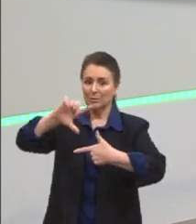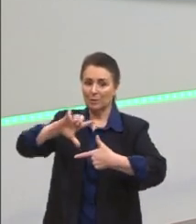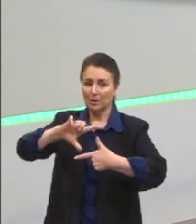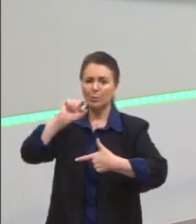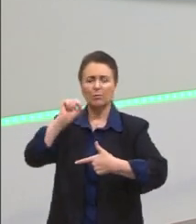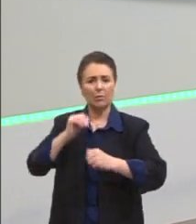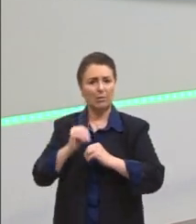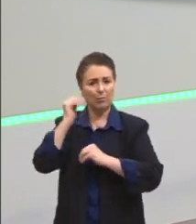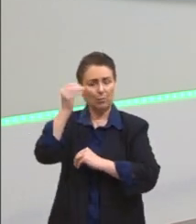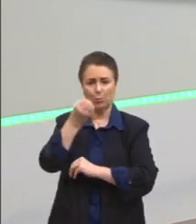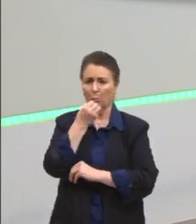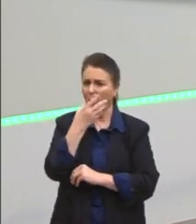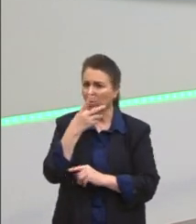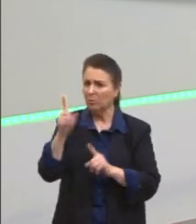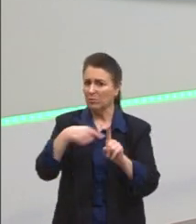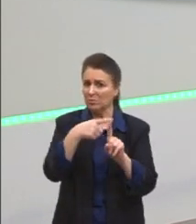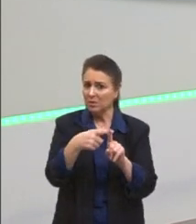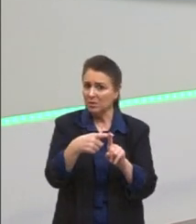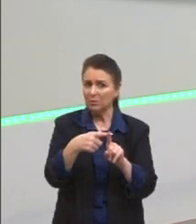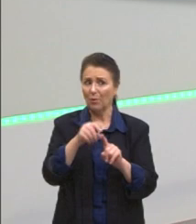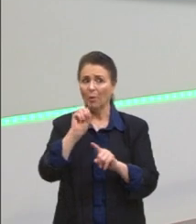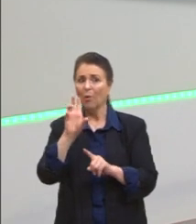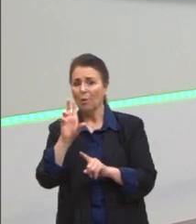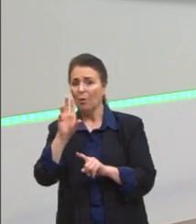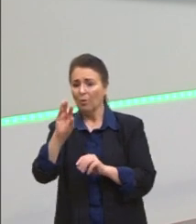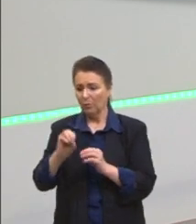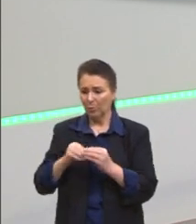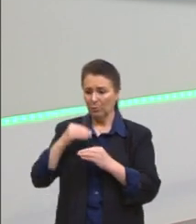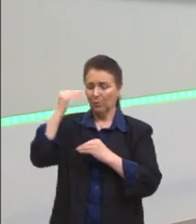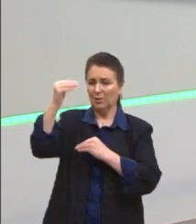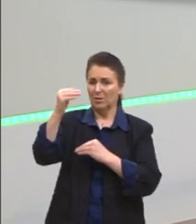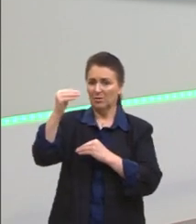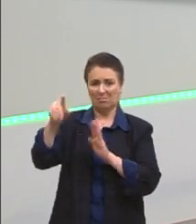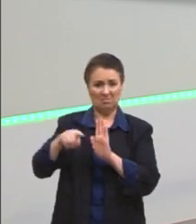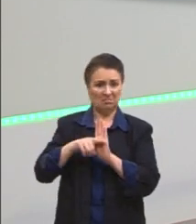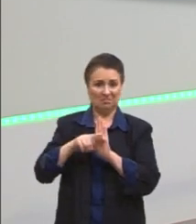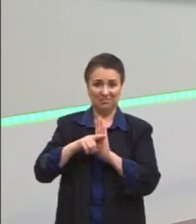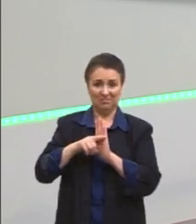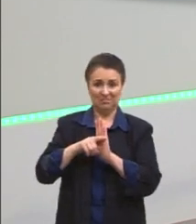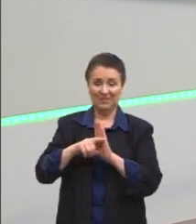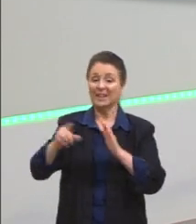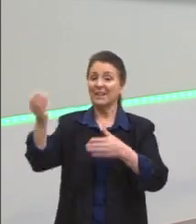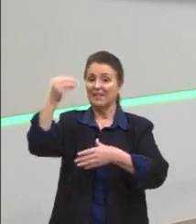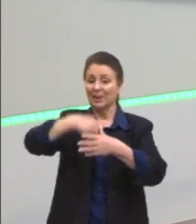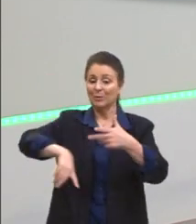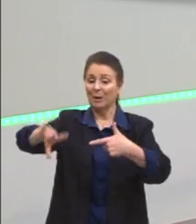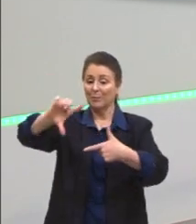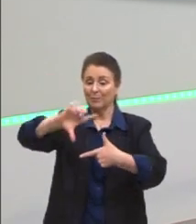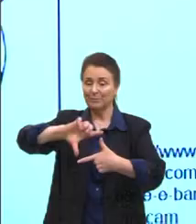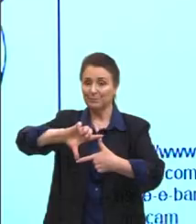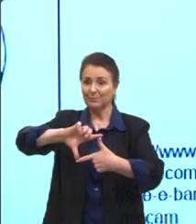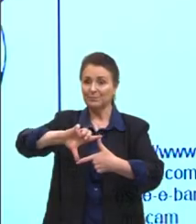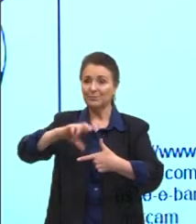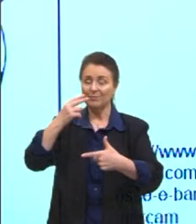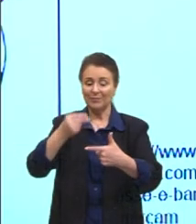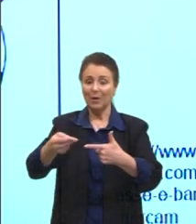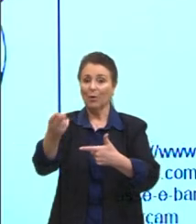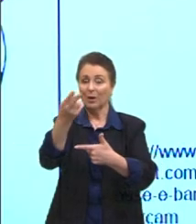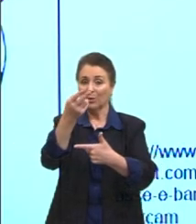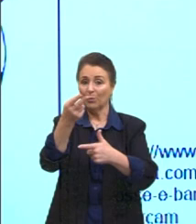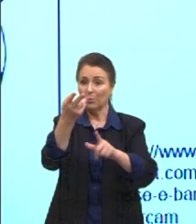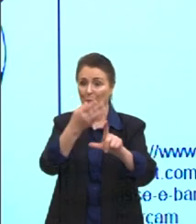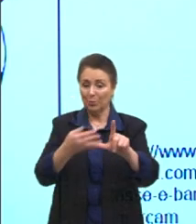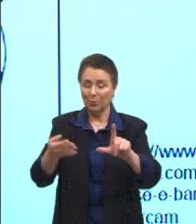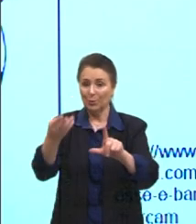positivos e os avanços não tão positivos que traz a modernidade né é que um exemplo da charge da pós-modernidade né